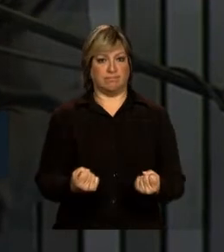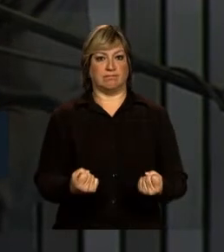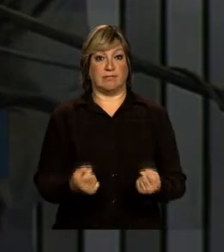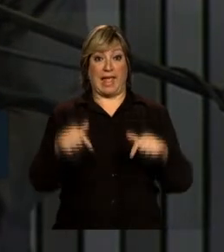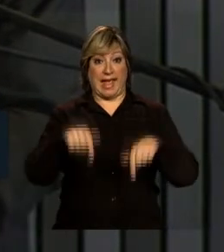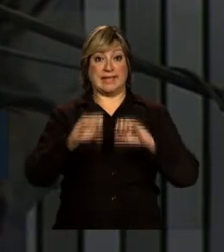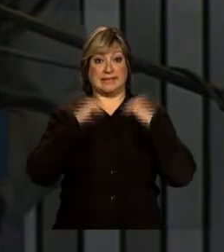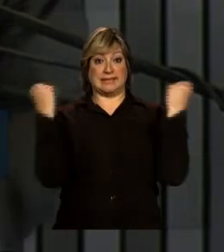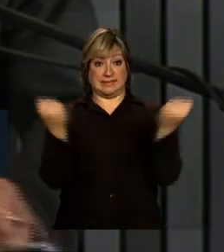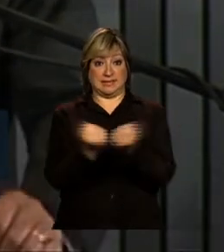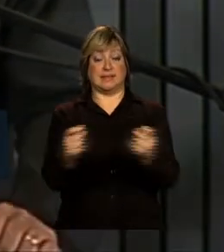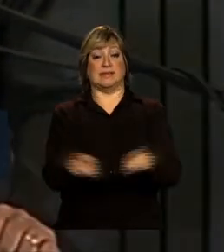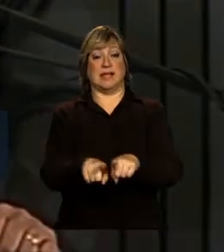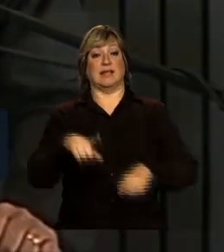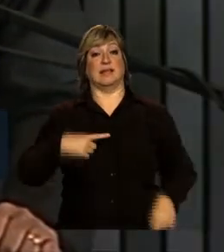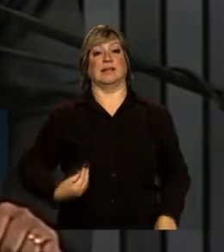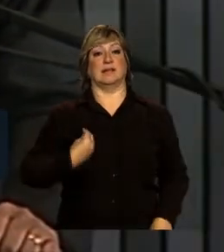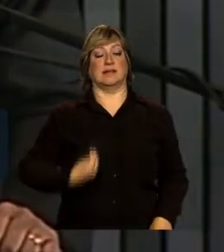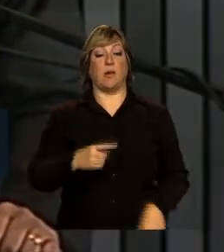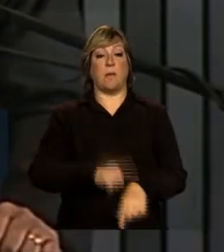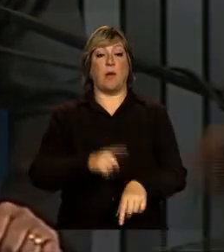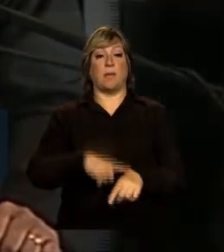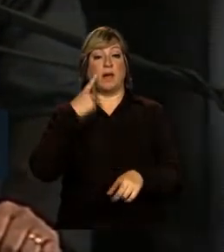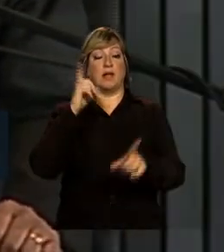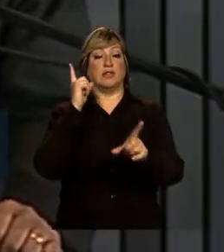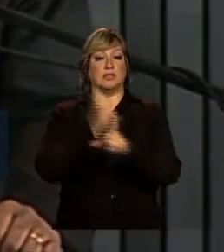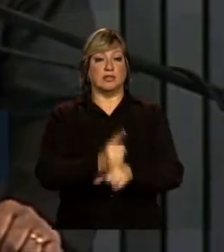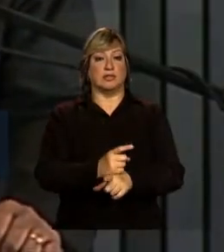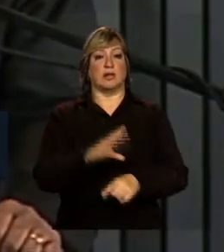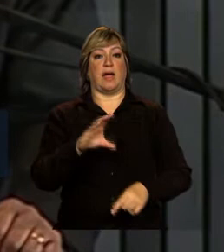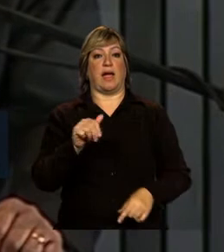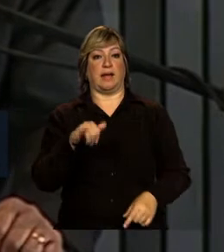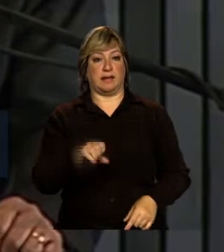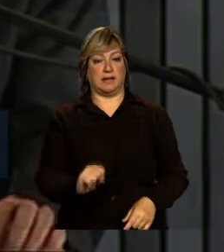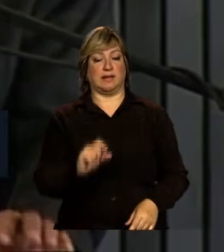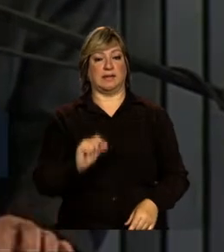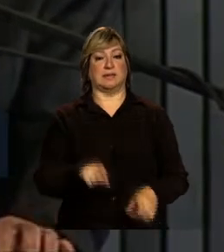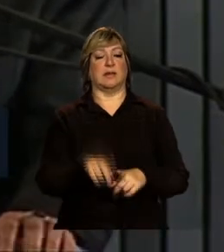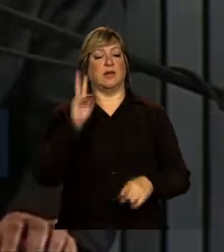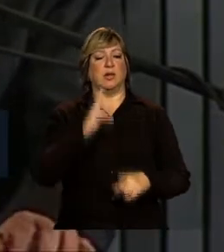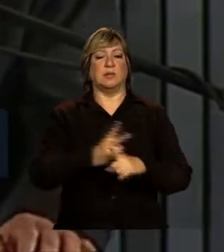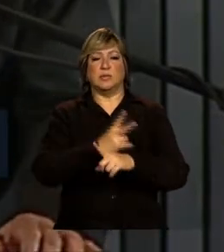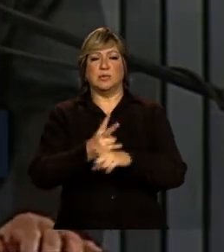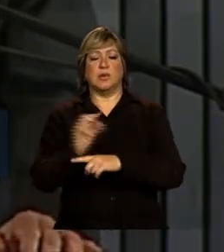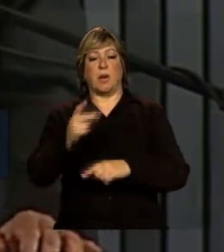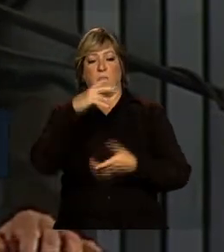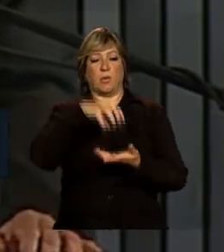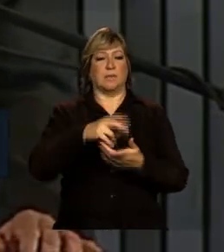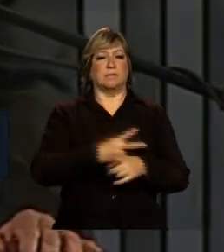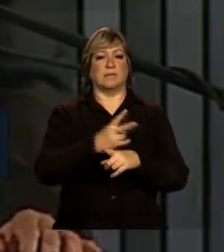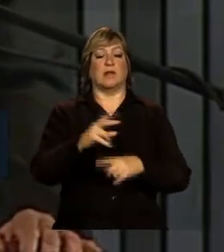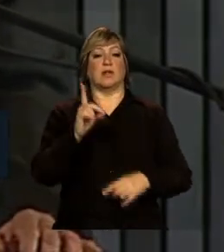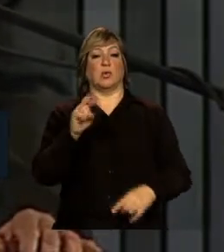seminário ocorre também no momento da descoberta do Cais do Valongo, após anos de busca pela equipe liderada pela doutora